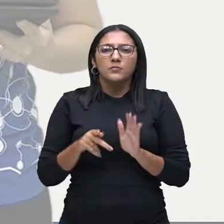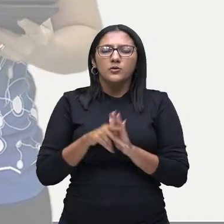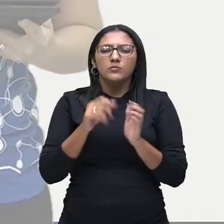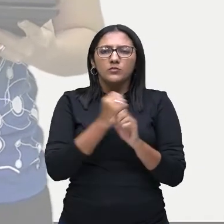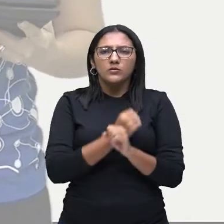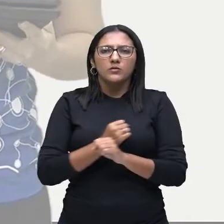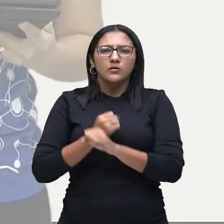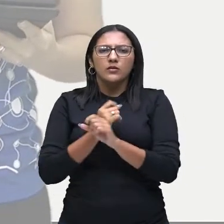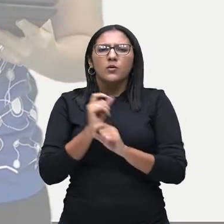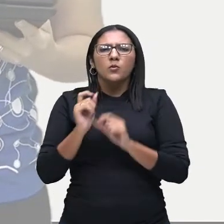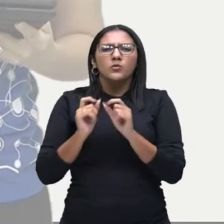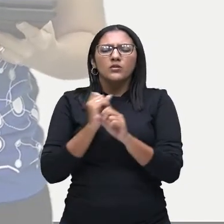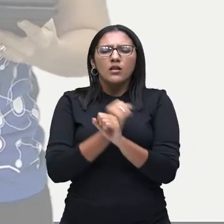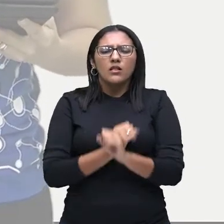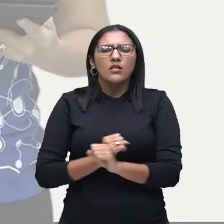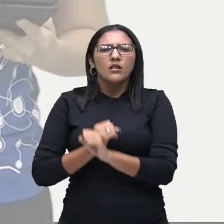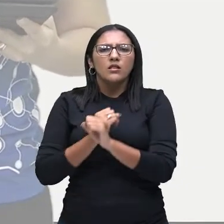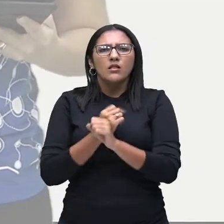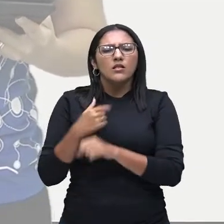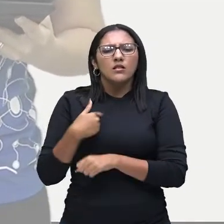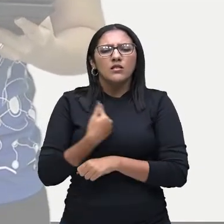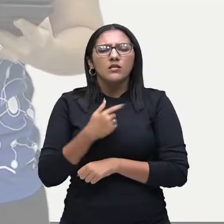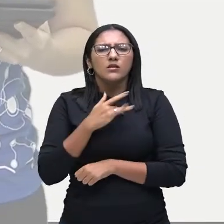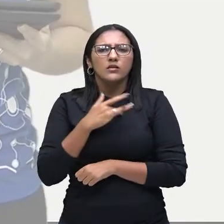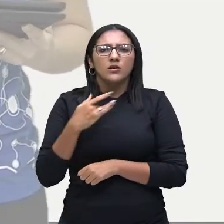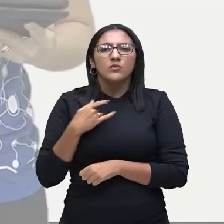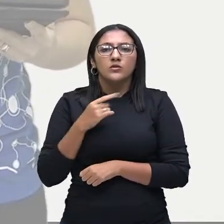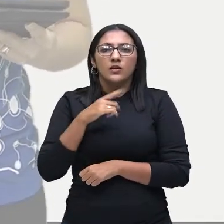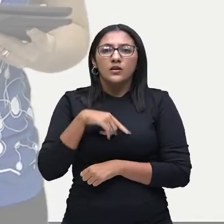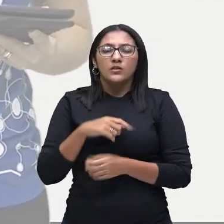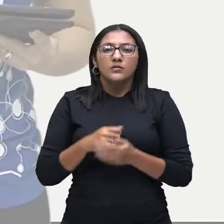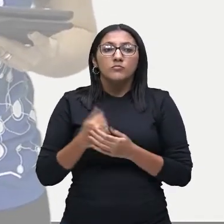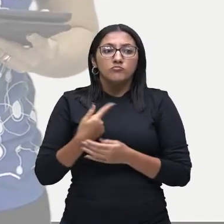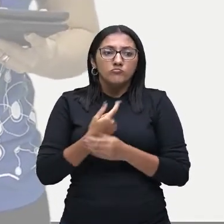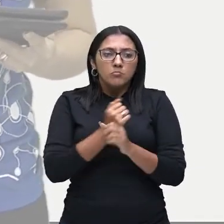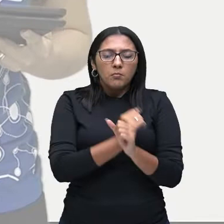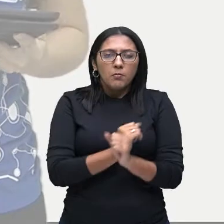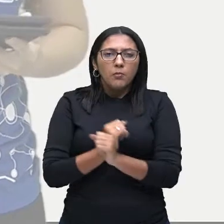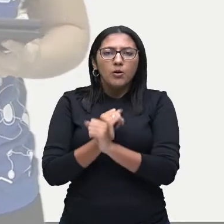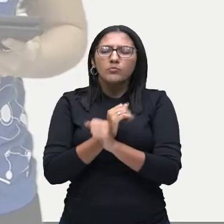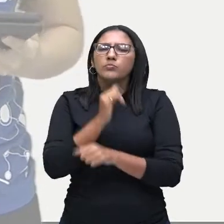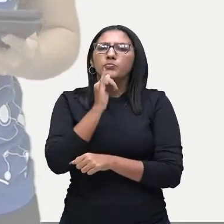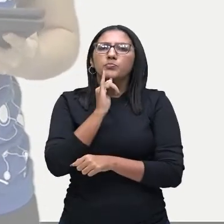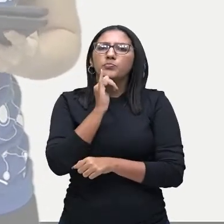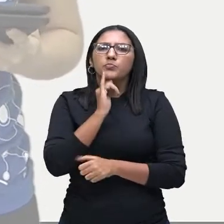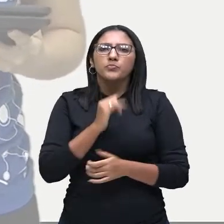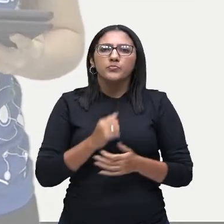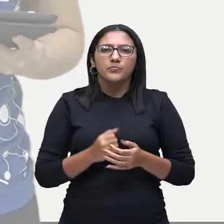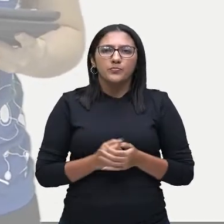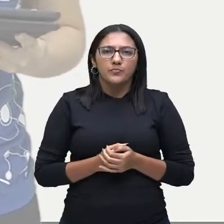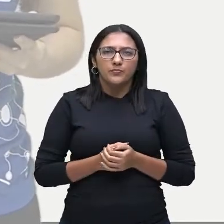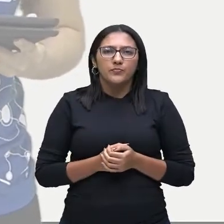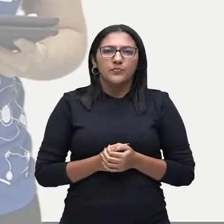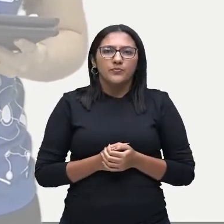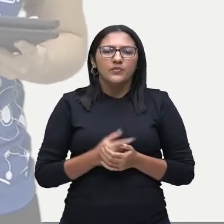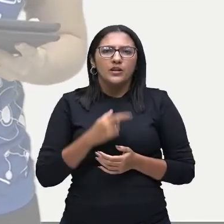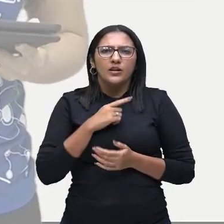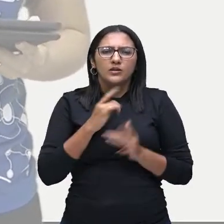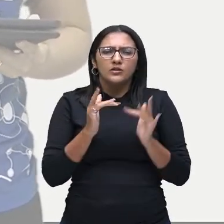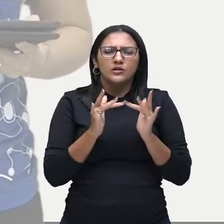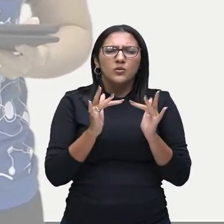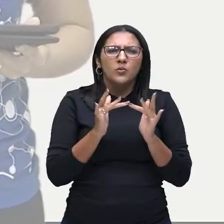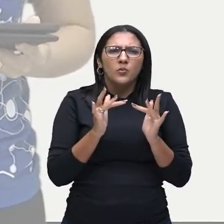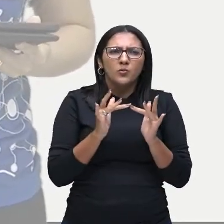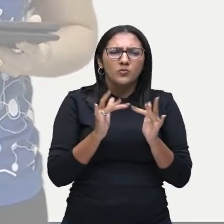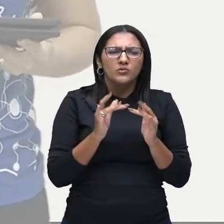são defesa e imunidade? É a parte que vai nos defender. Por exemplo, quando a gente entra em contato com